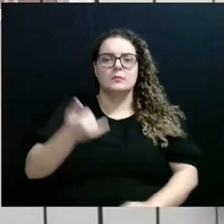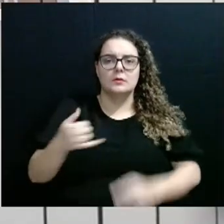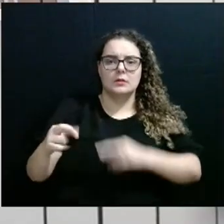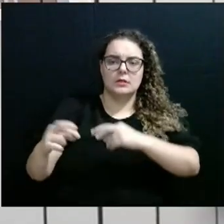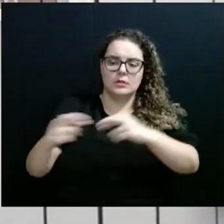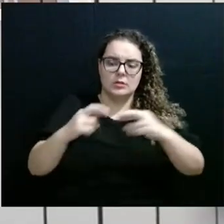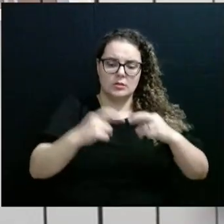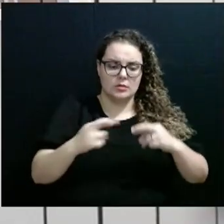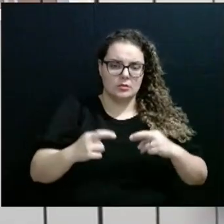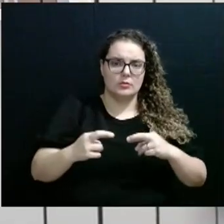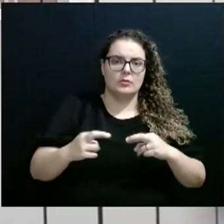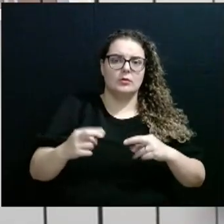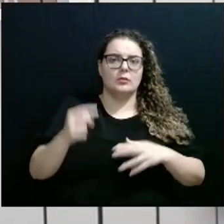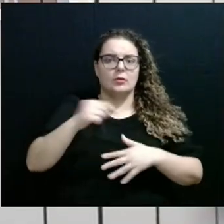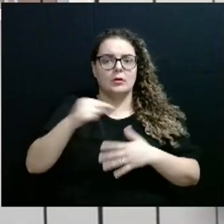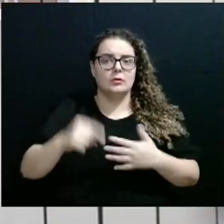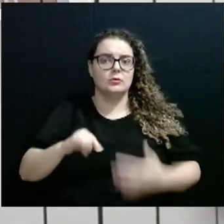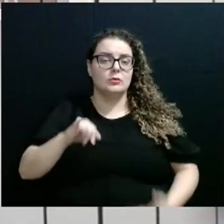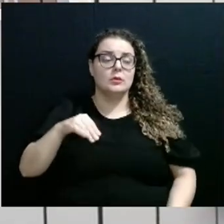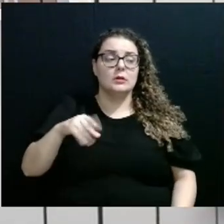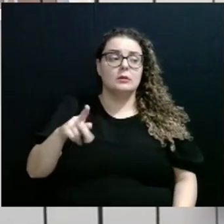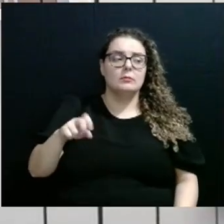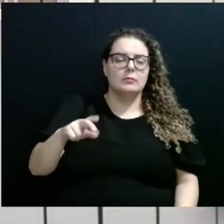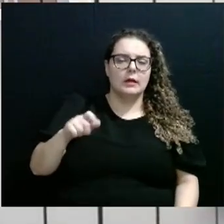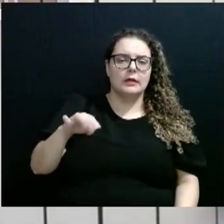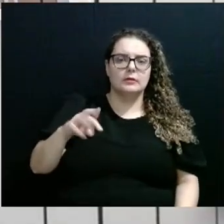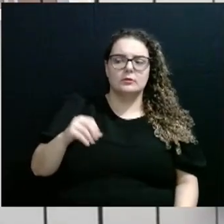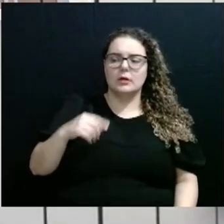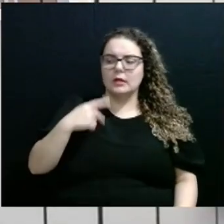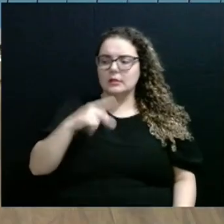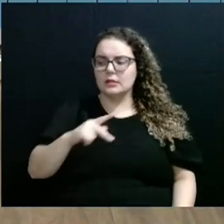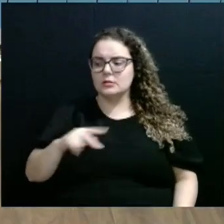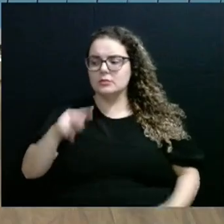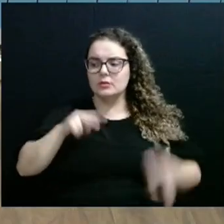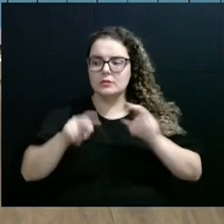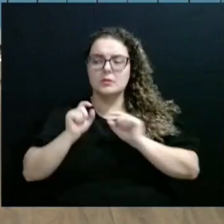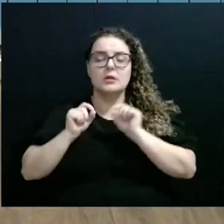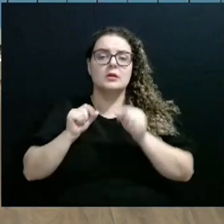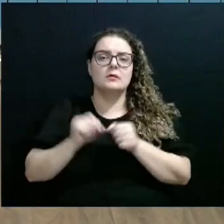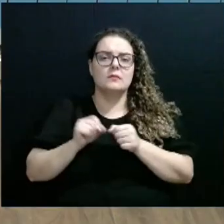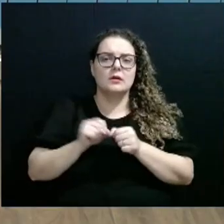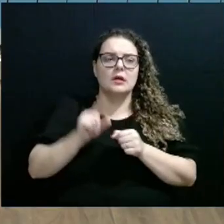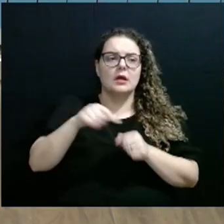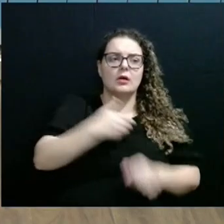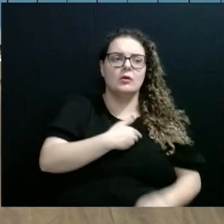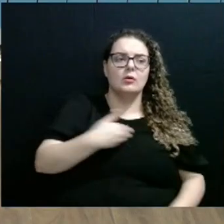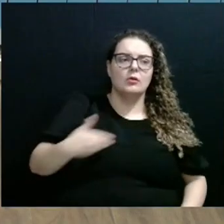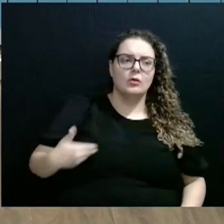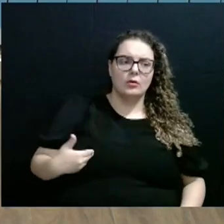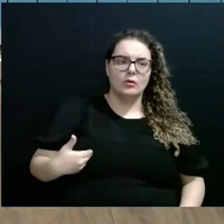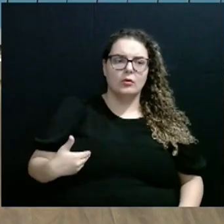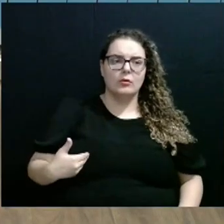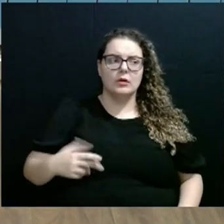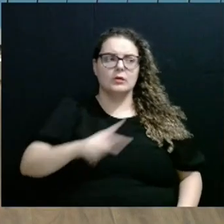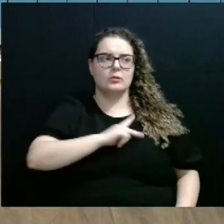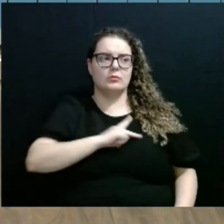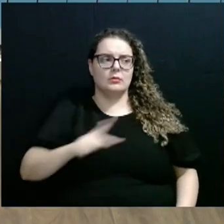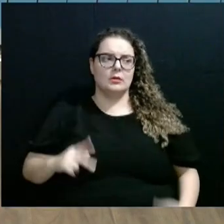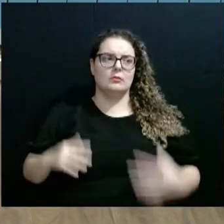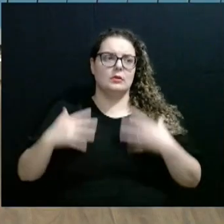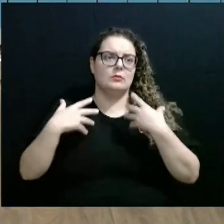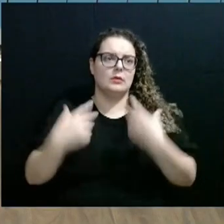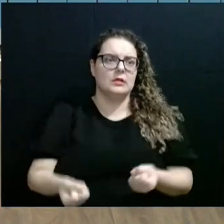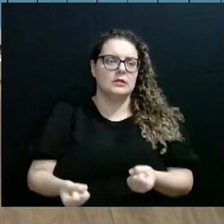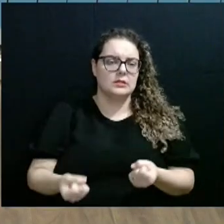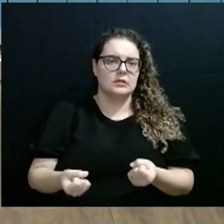do impacto. E aí, na sua visão, quem deveria fazer isso? É o governo, que é o presidente que vai sancionar? É o